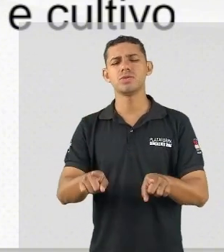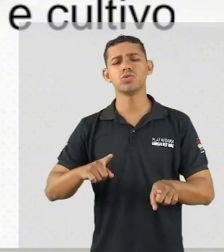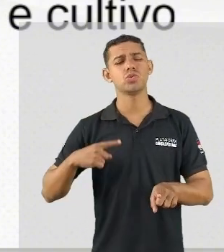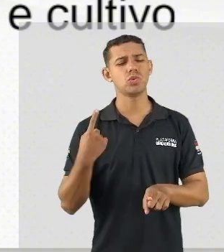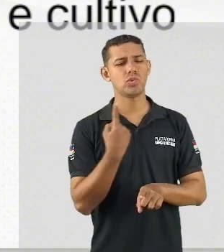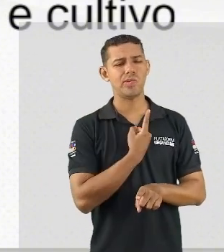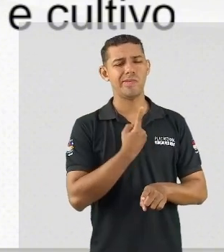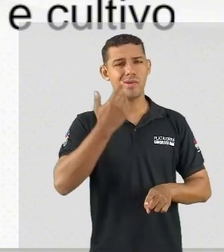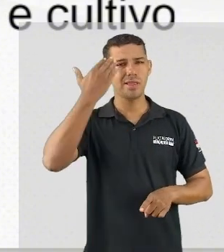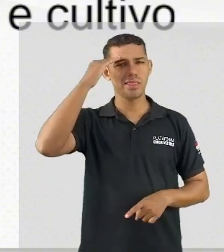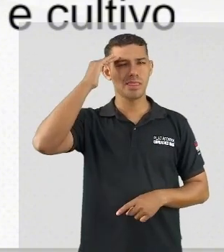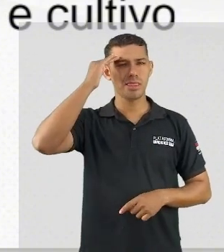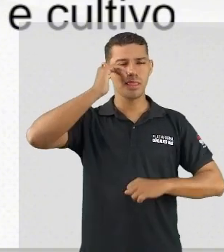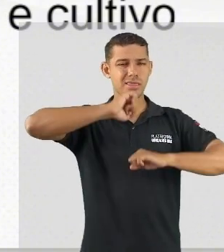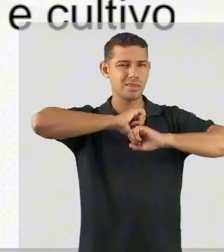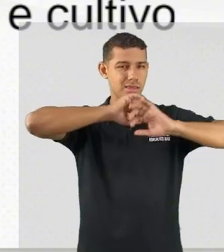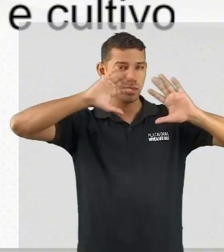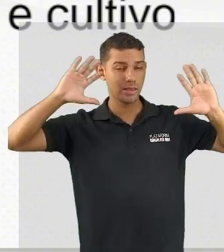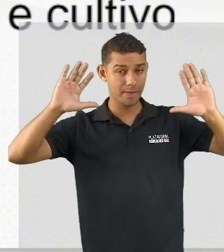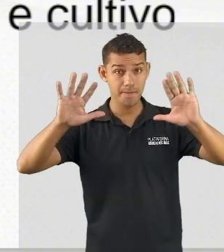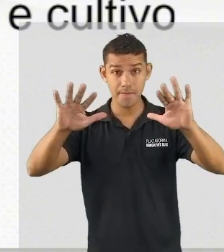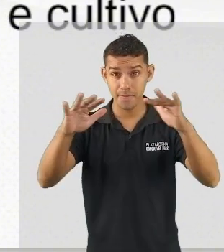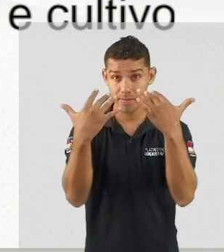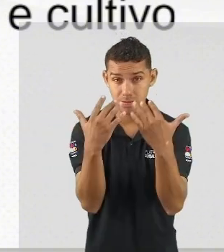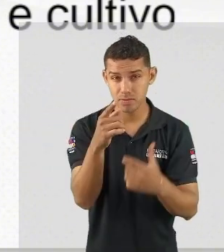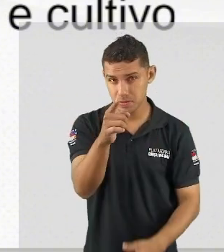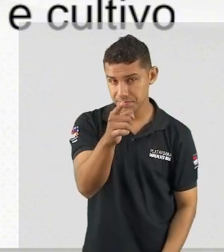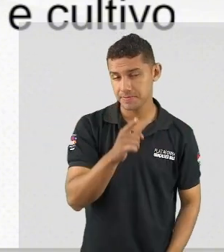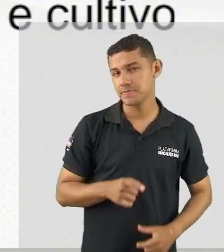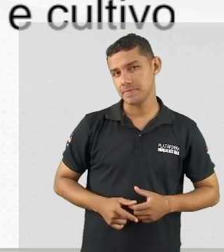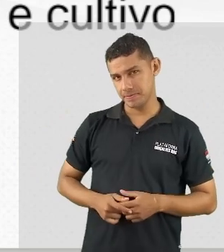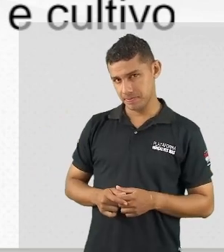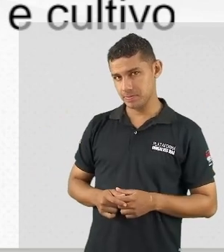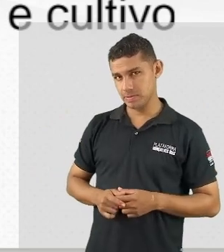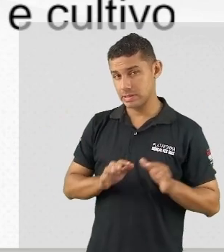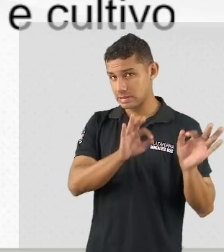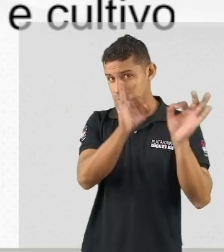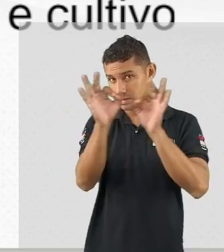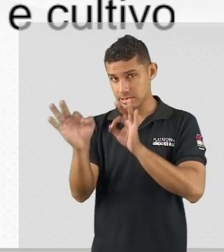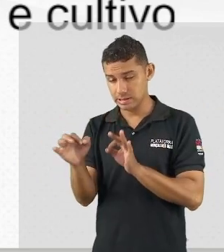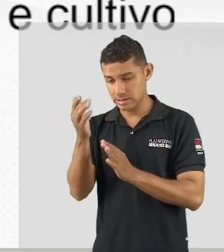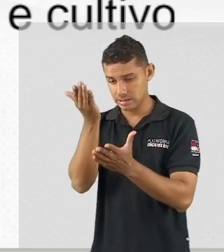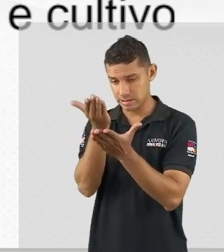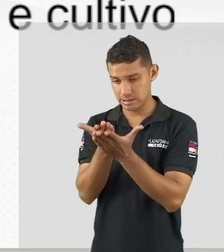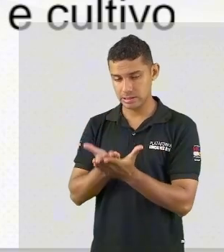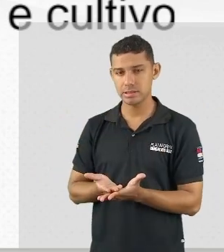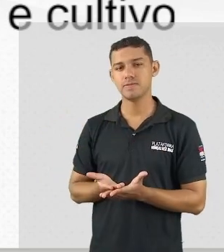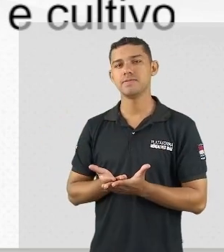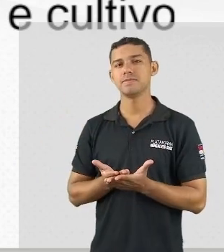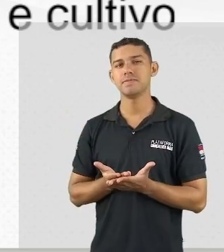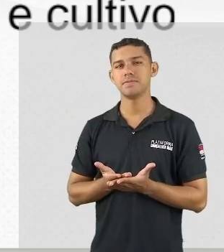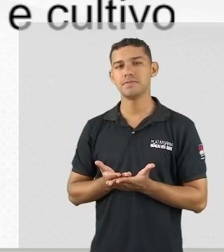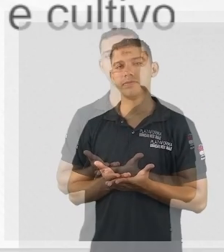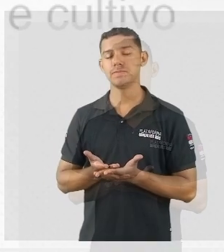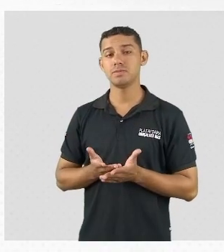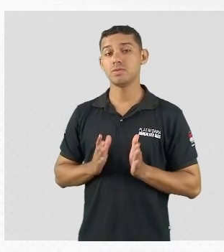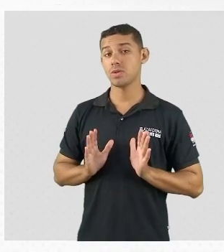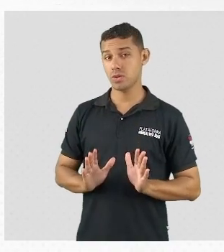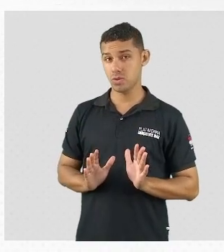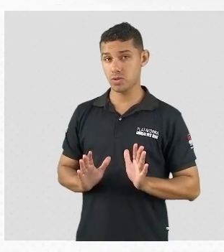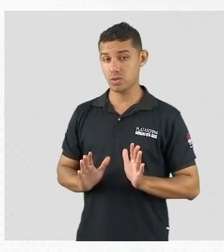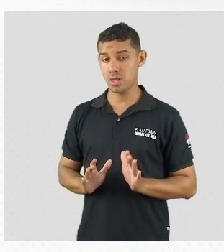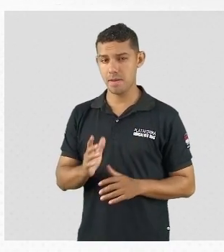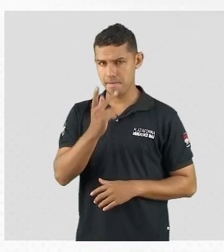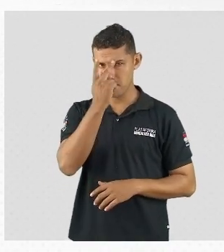precisamos entender, e aqui eu chamo a atenção de você que está nos assistindo aqui nesta aula. Bom,